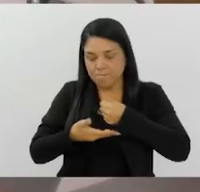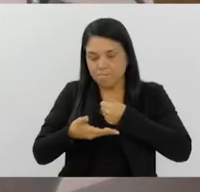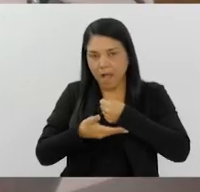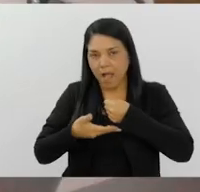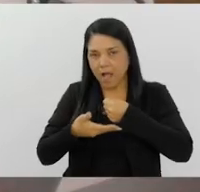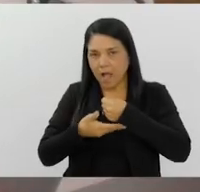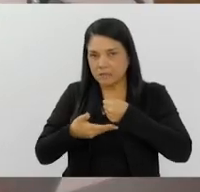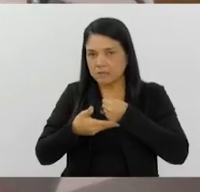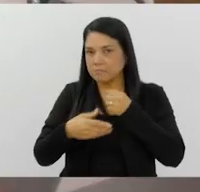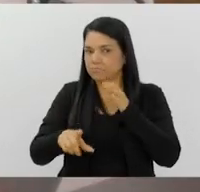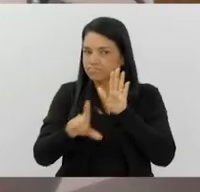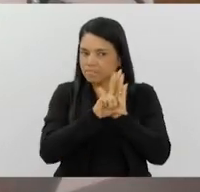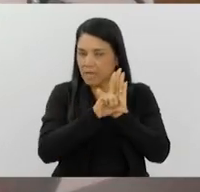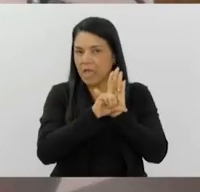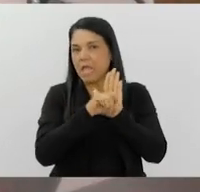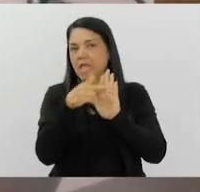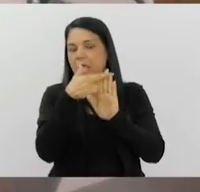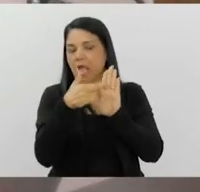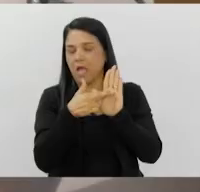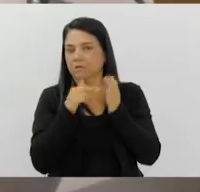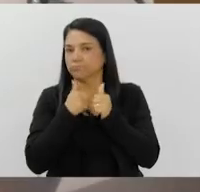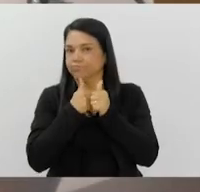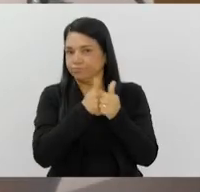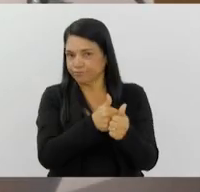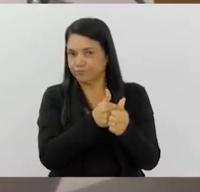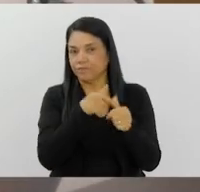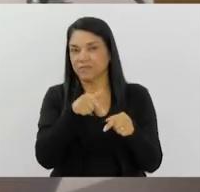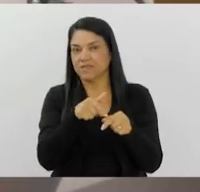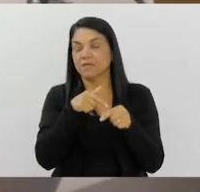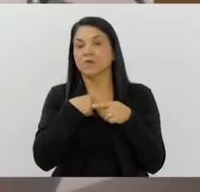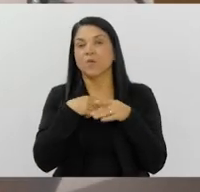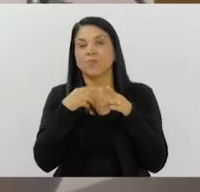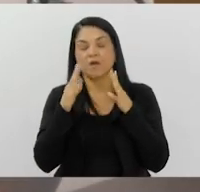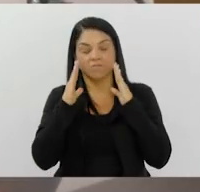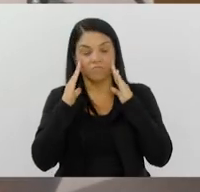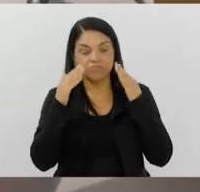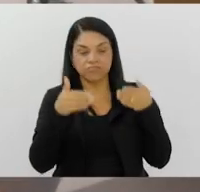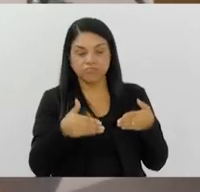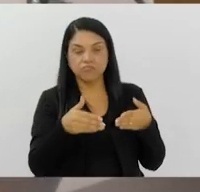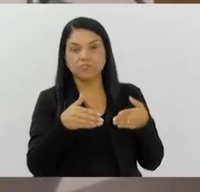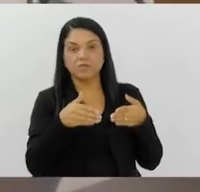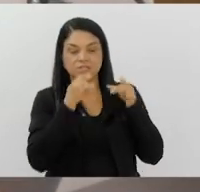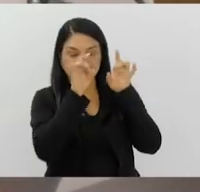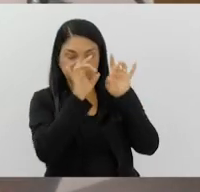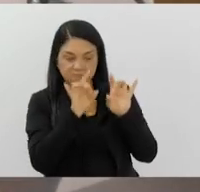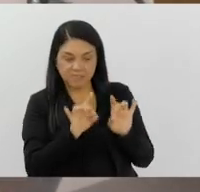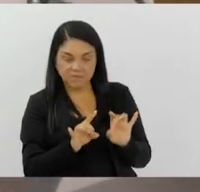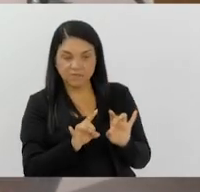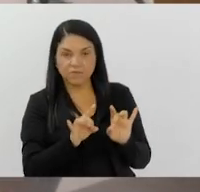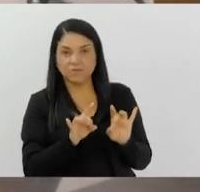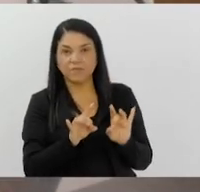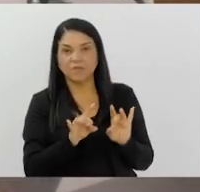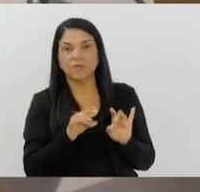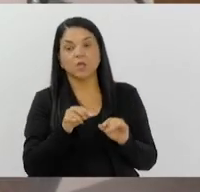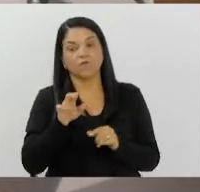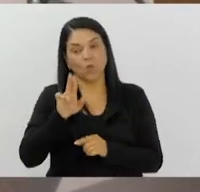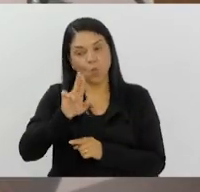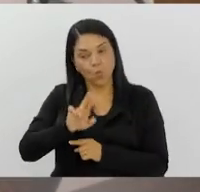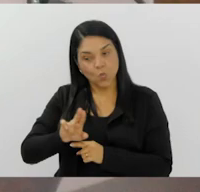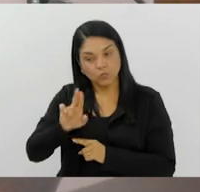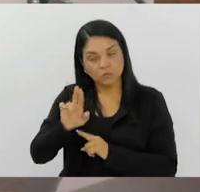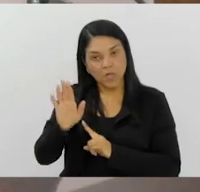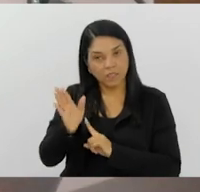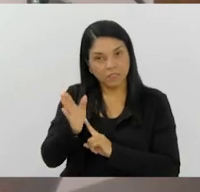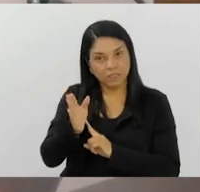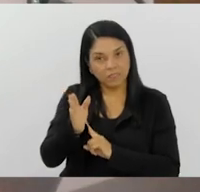tratado me parece que aqui como a finalidade ela é específica a finalidade Qual é eu quero eu quero usar esses dados